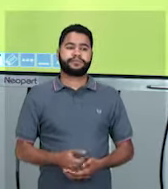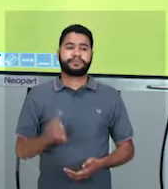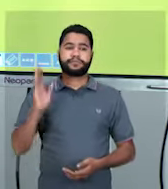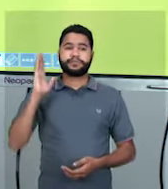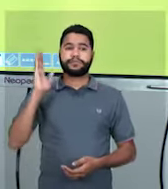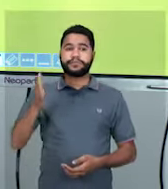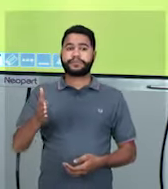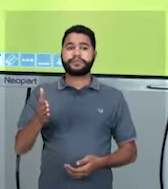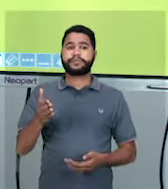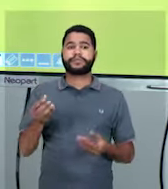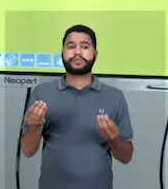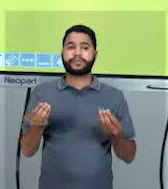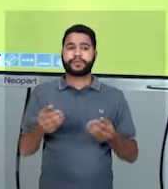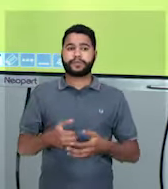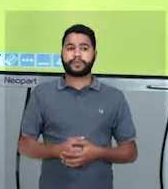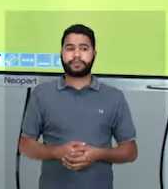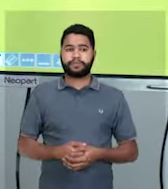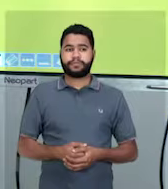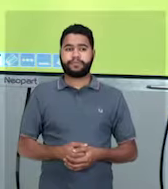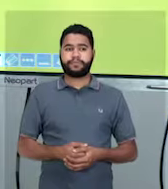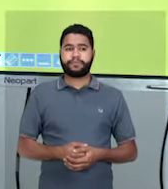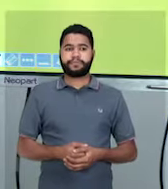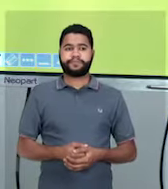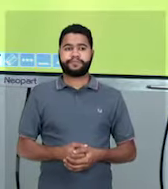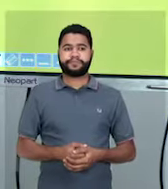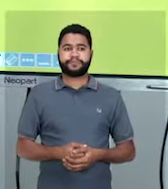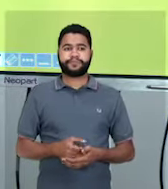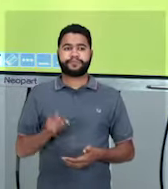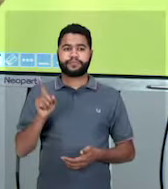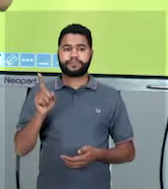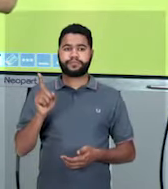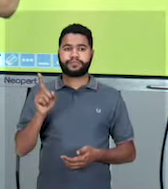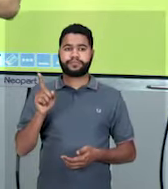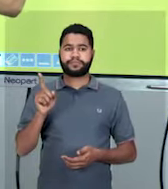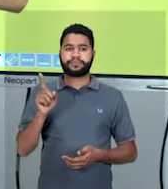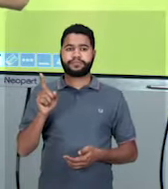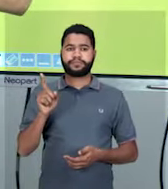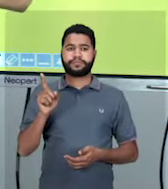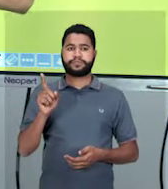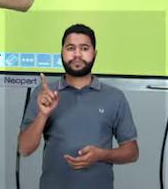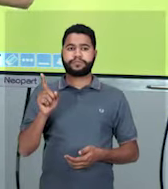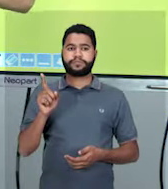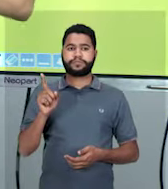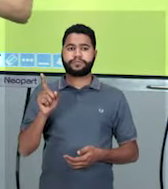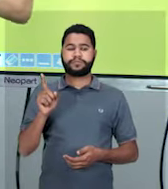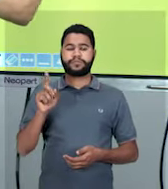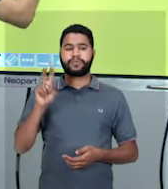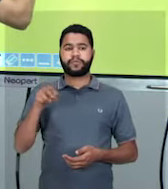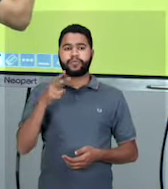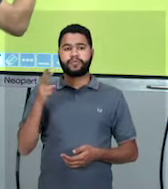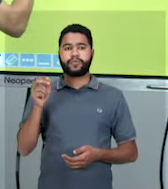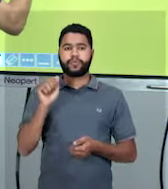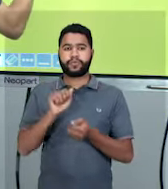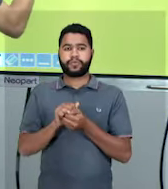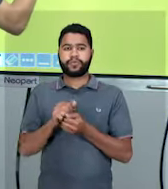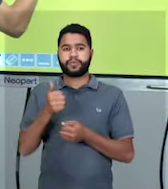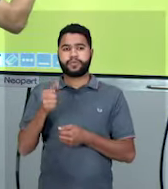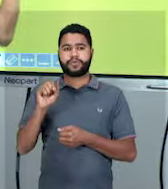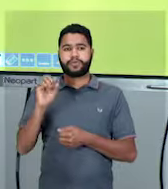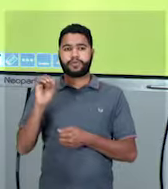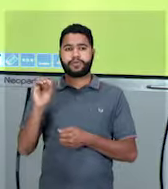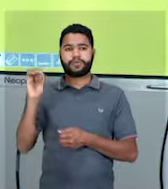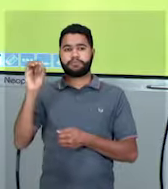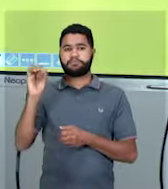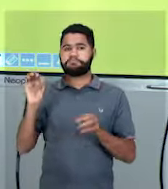como é que fica o direto? Você vai fazer esse aqui em cima, 5. Coloca o π junto, 180